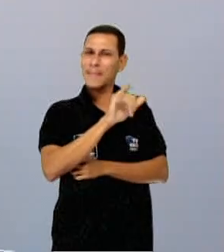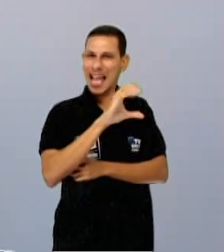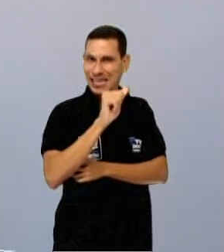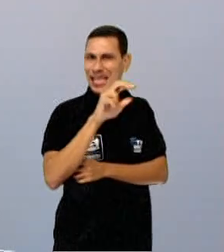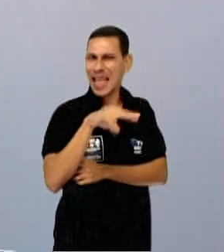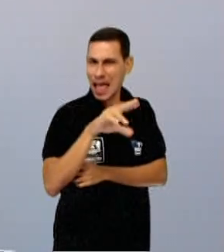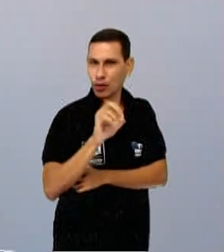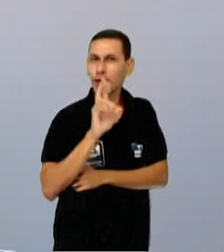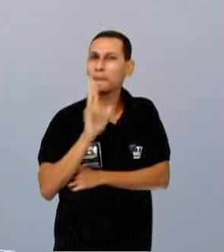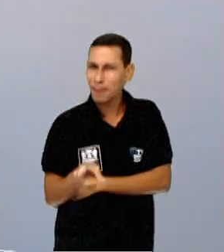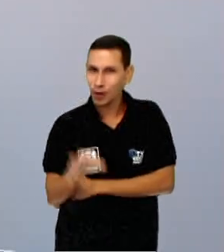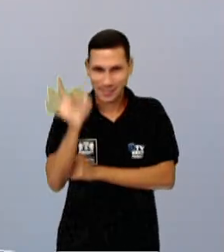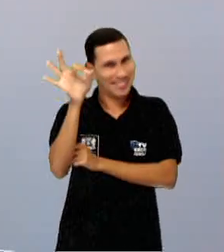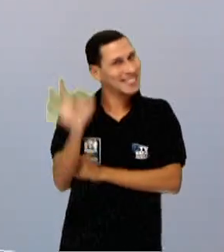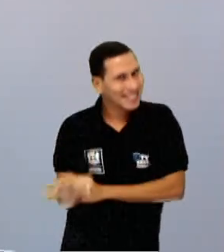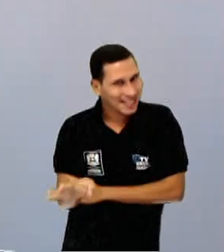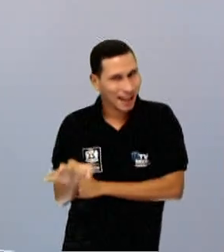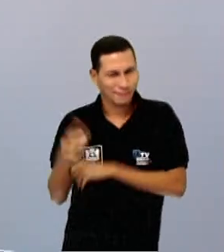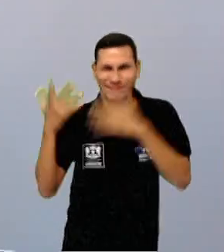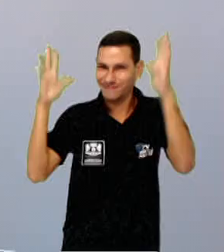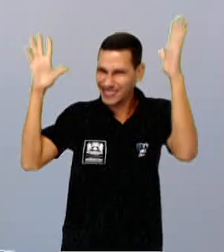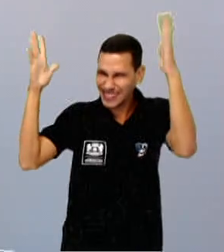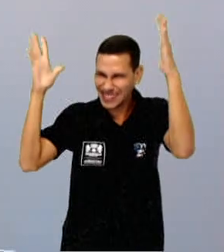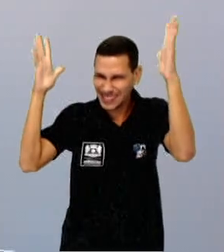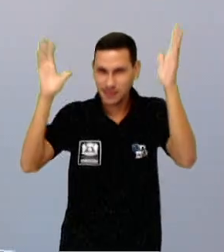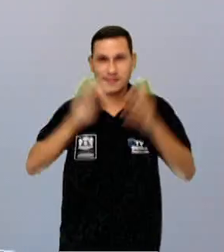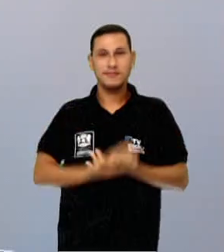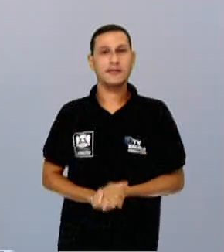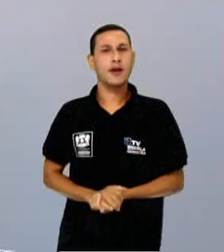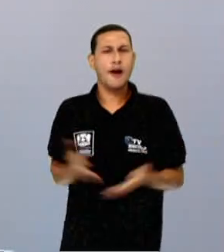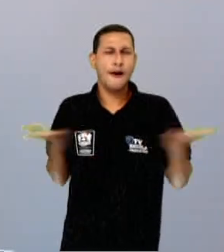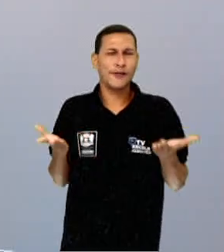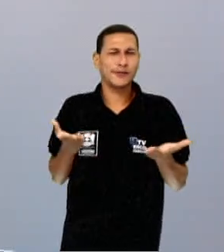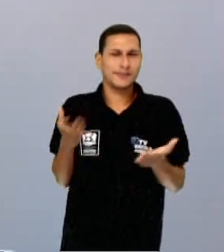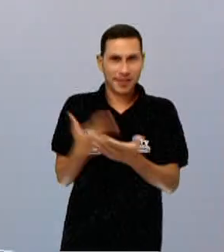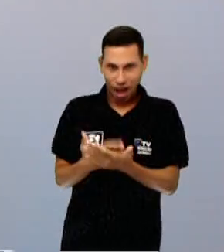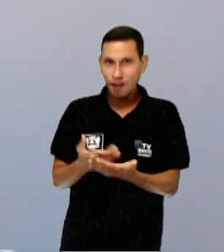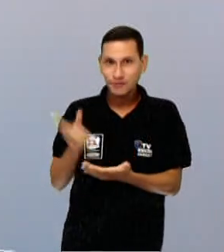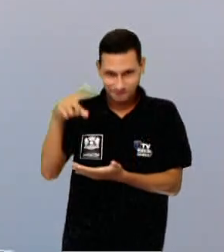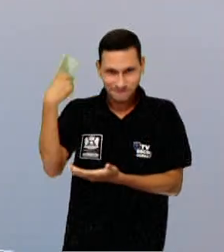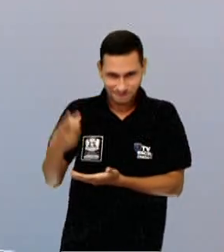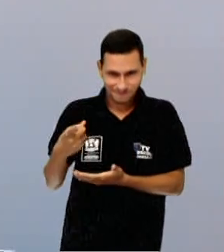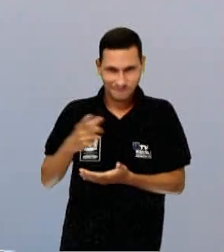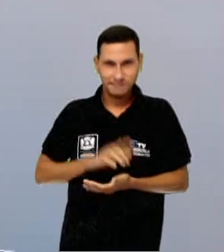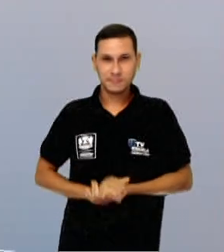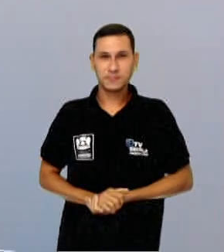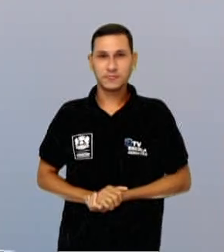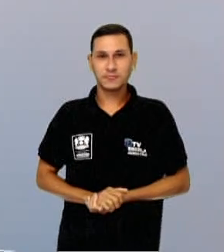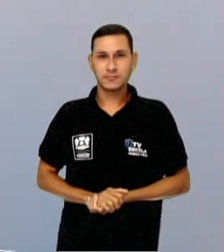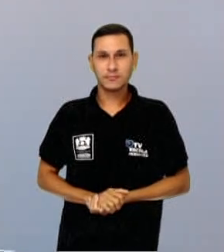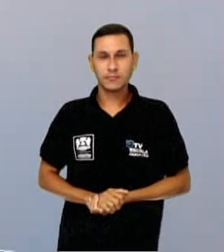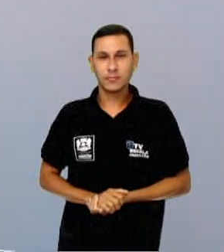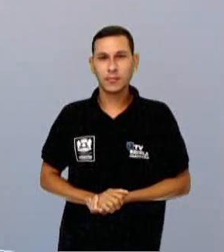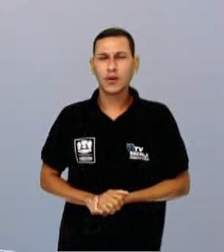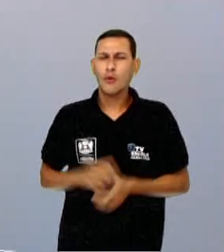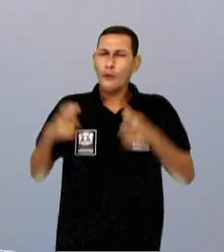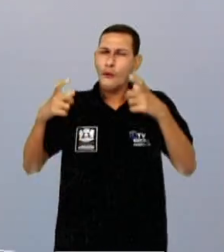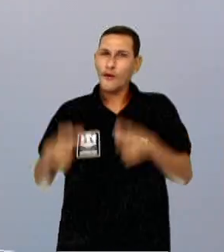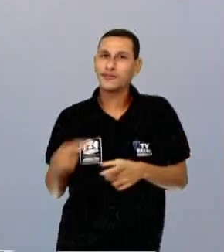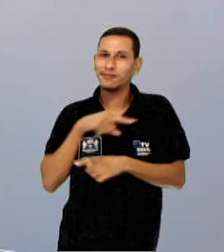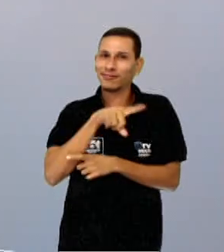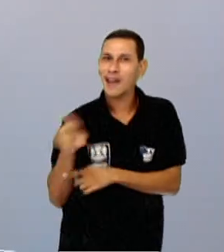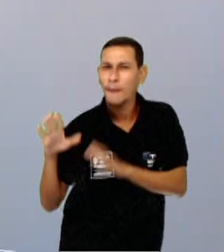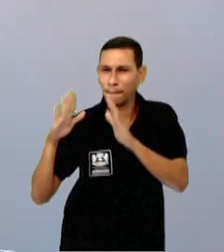corretas Parabéns vamos para a próxima aula o Where are you from